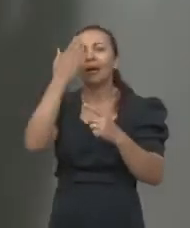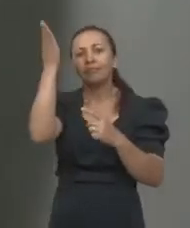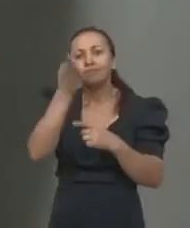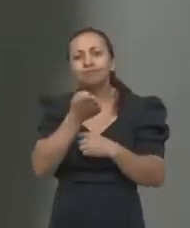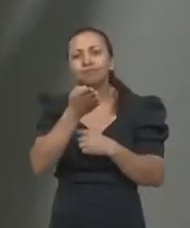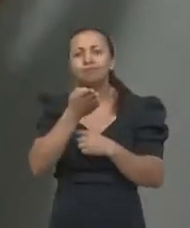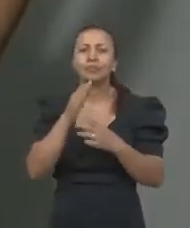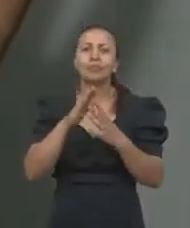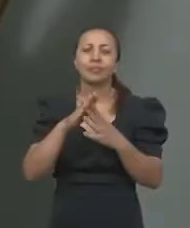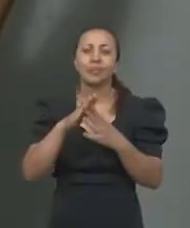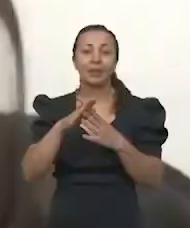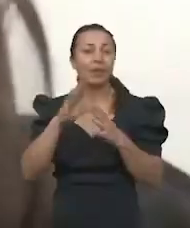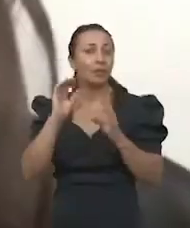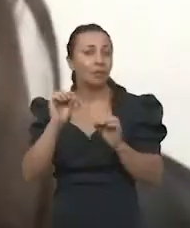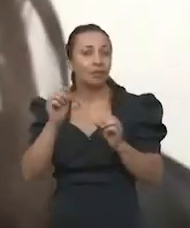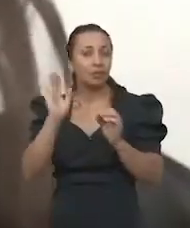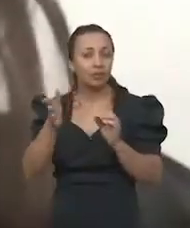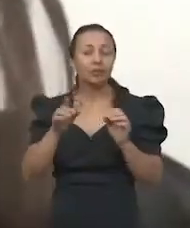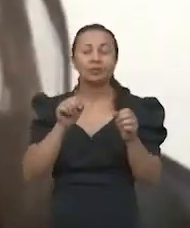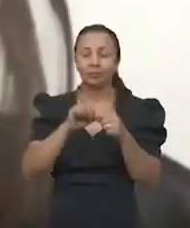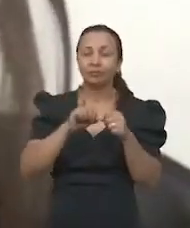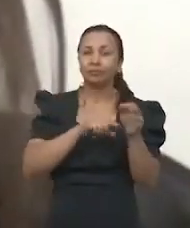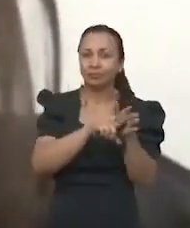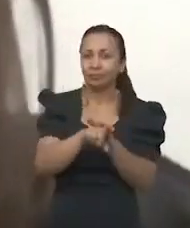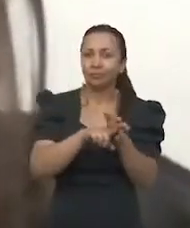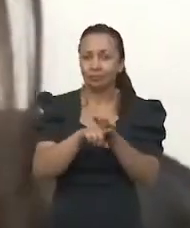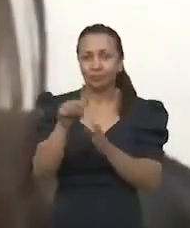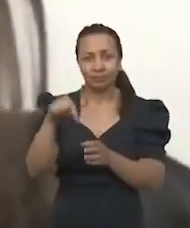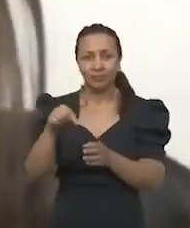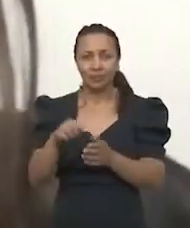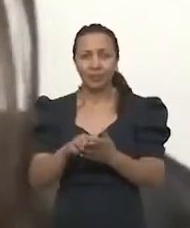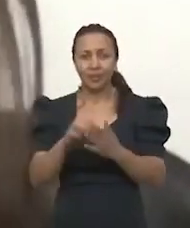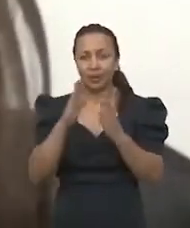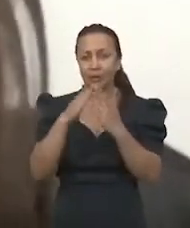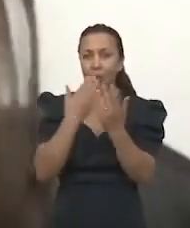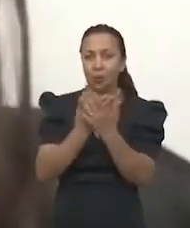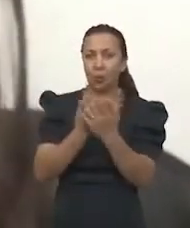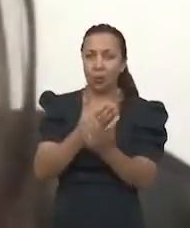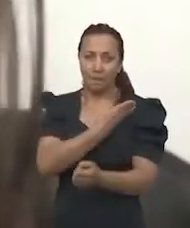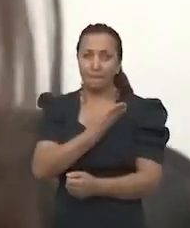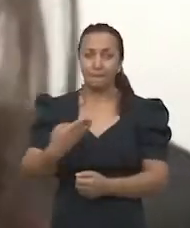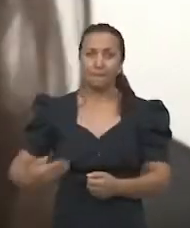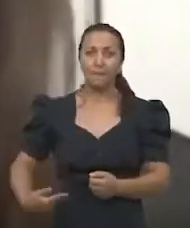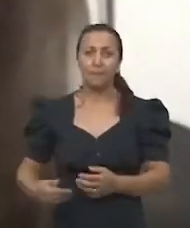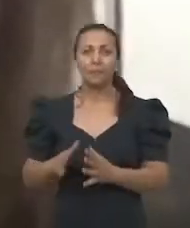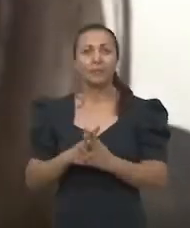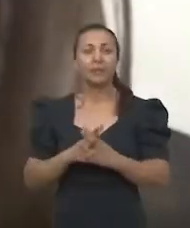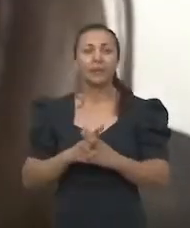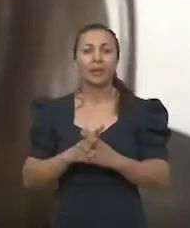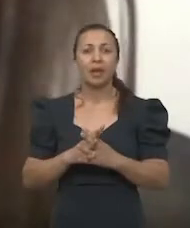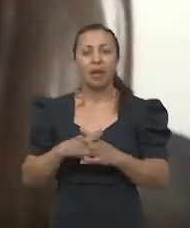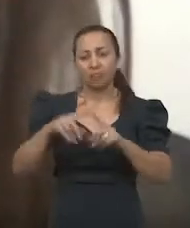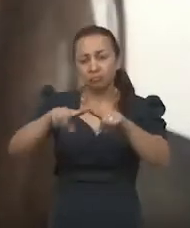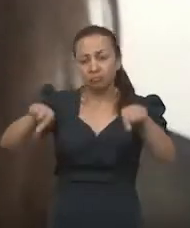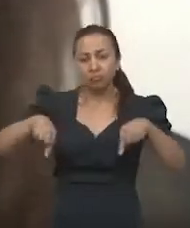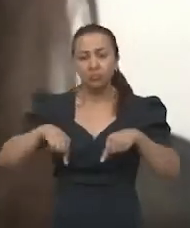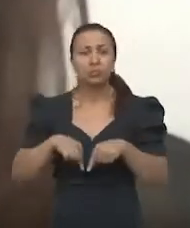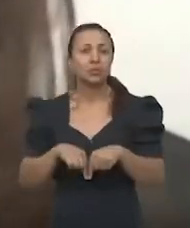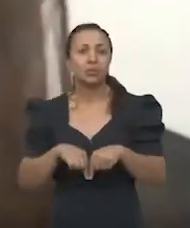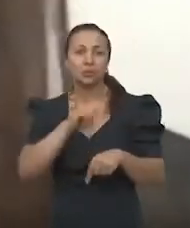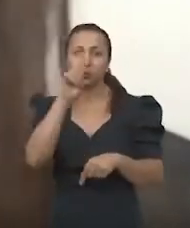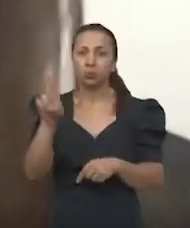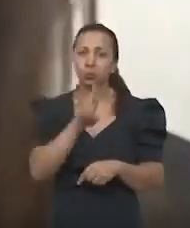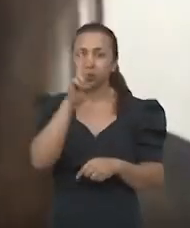Então a noção de número é a noção básica. A gente já fez pesquisas aqui com escola pública, né? Com